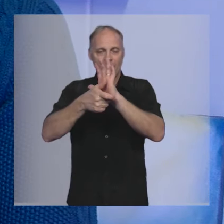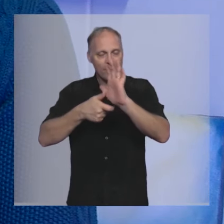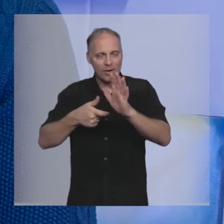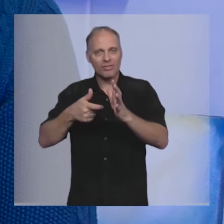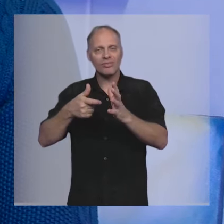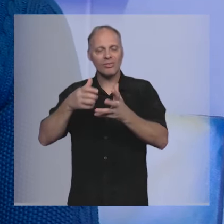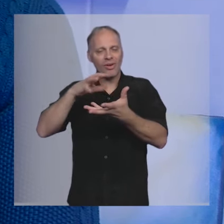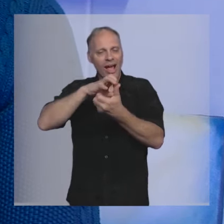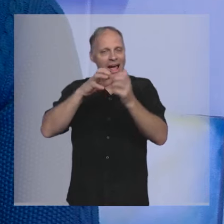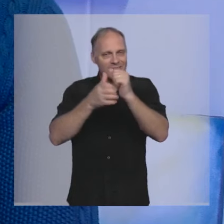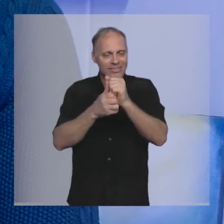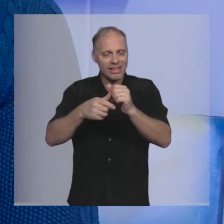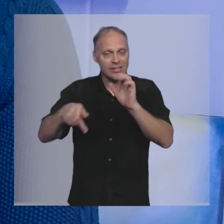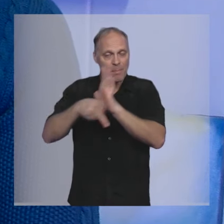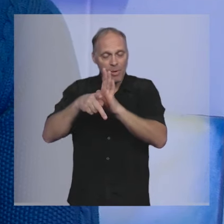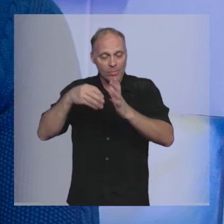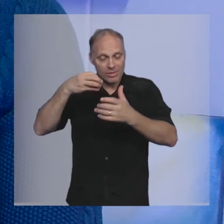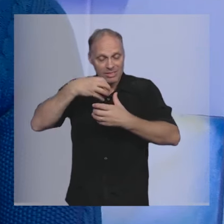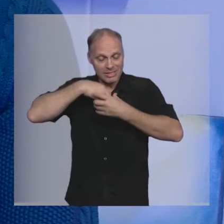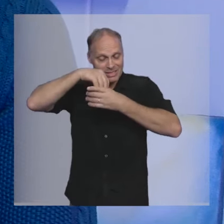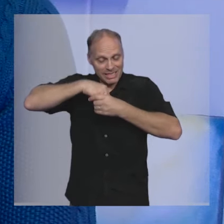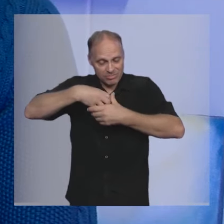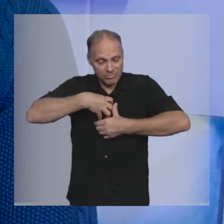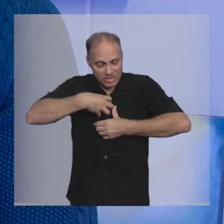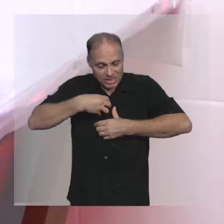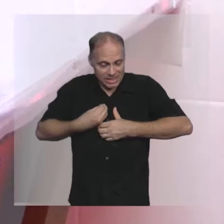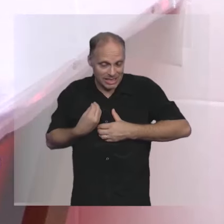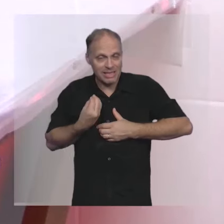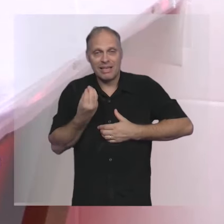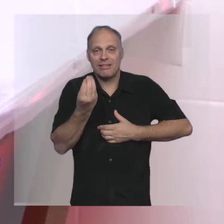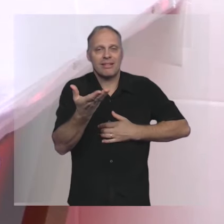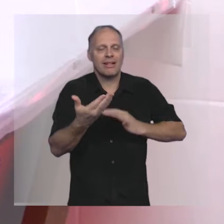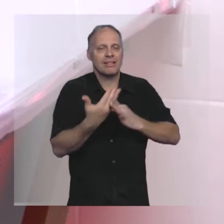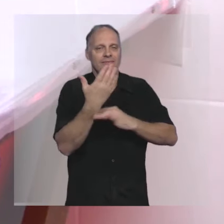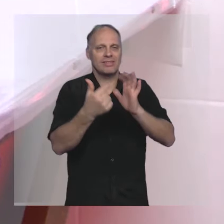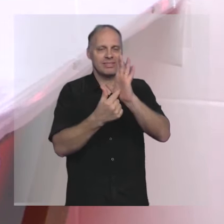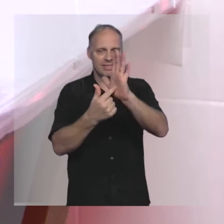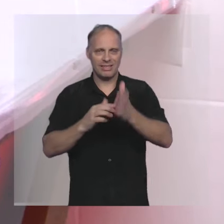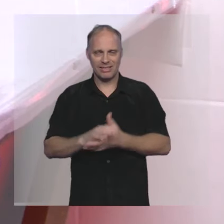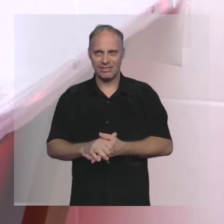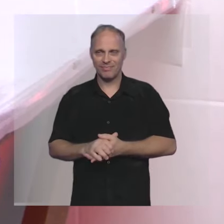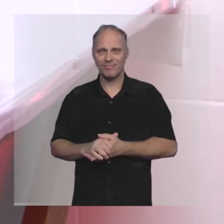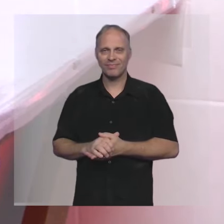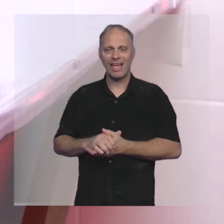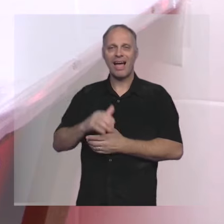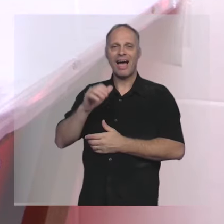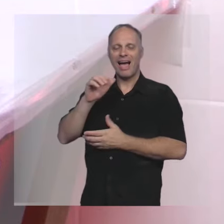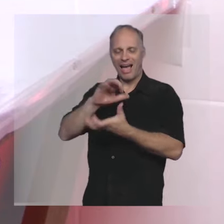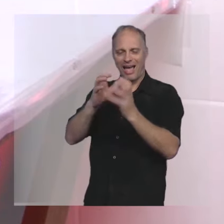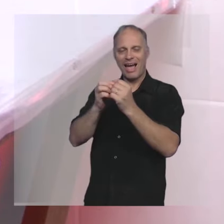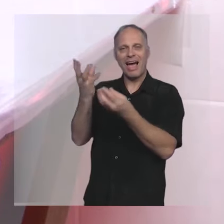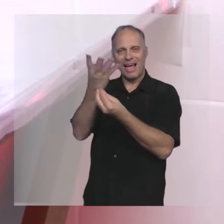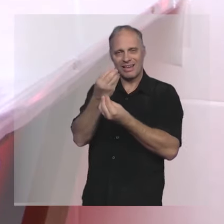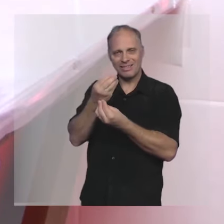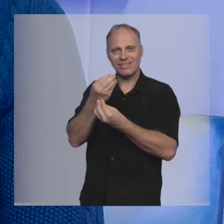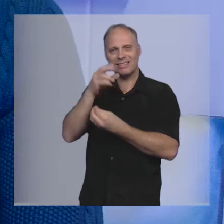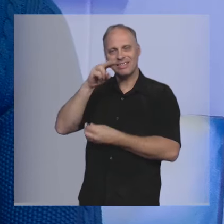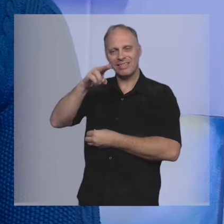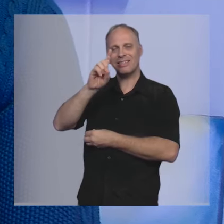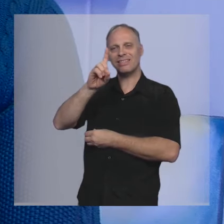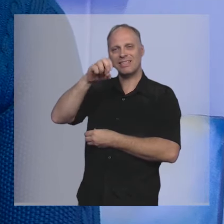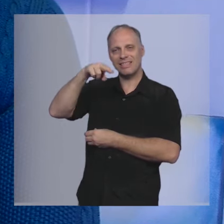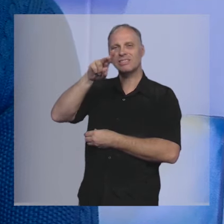artista puxa aquela coisa de dentro de si próprio, né? A arte desnuda, então?